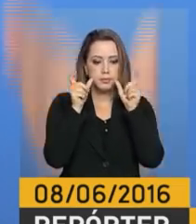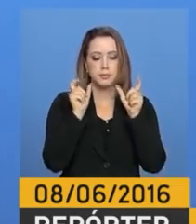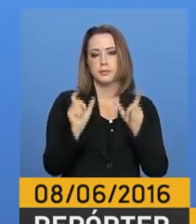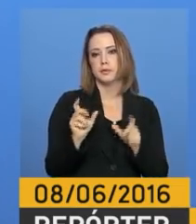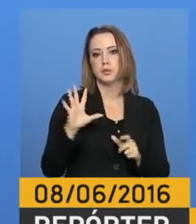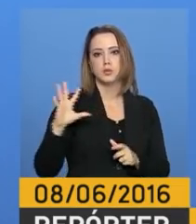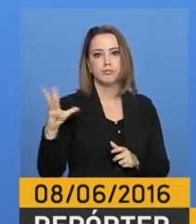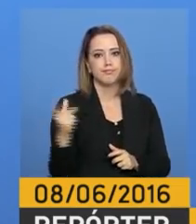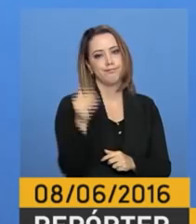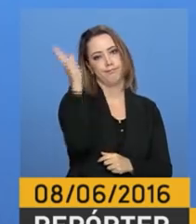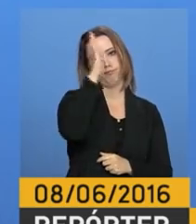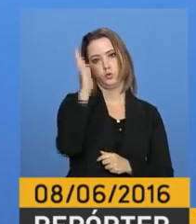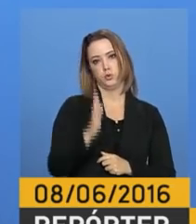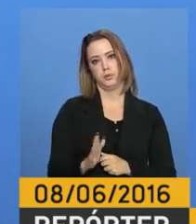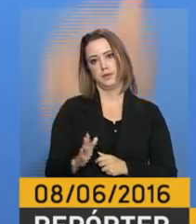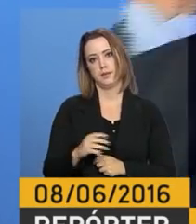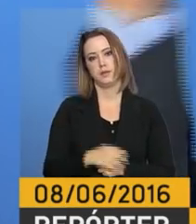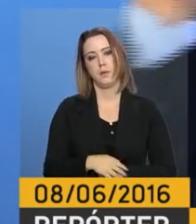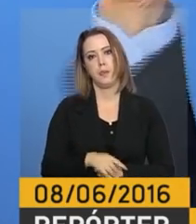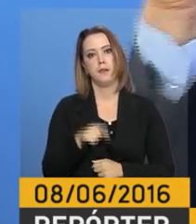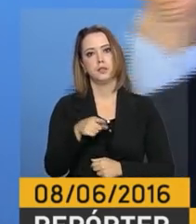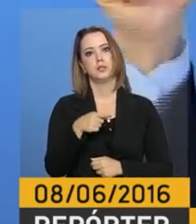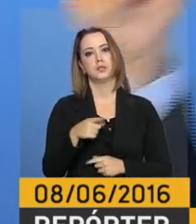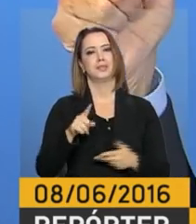também a todo o Brasil